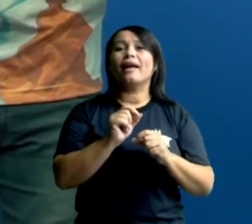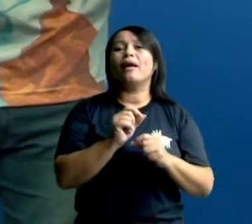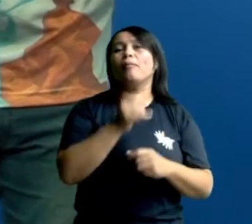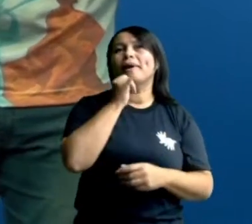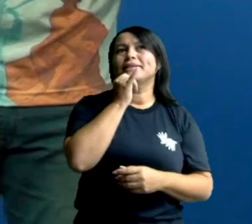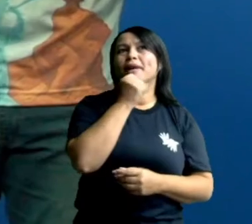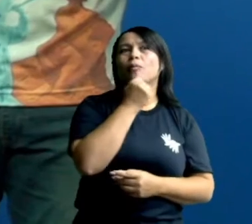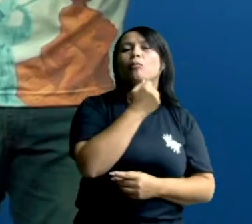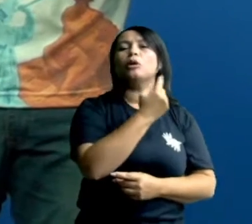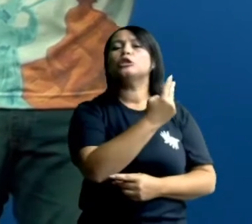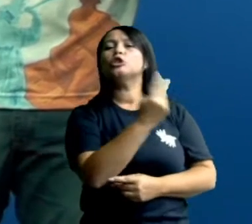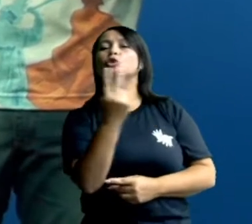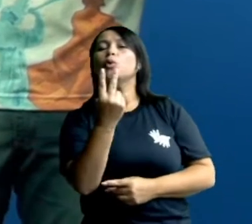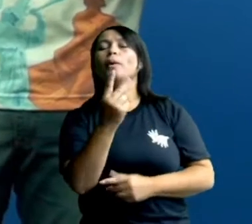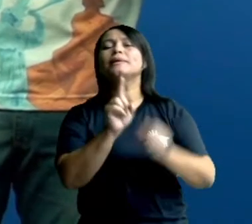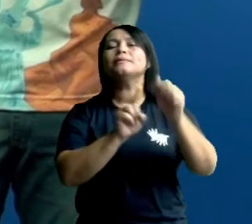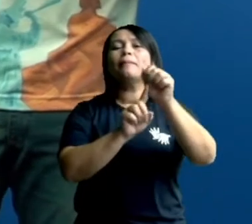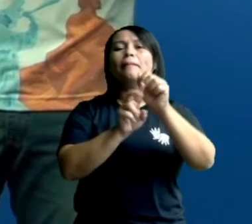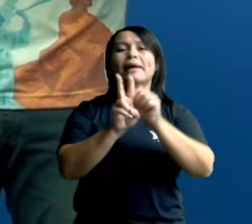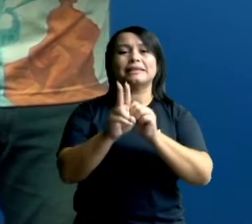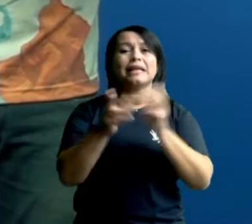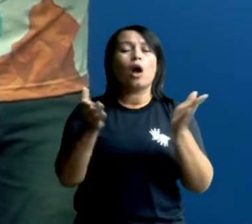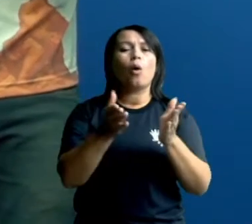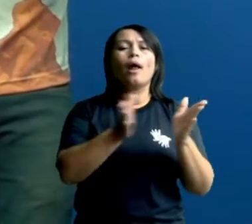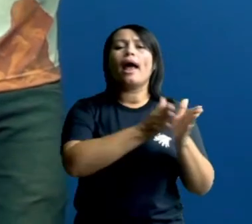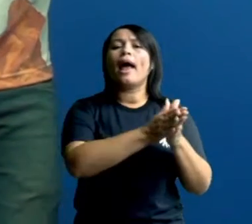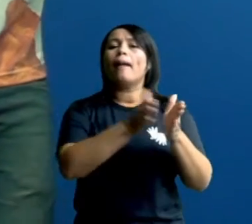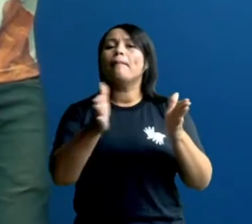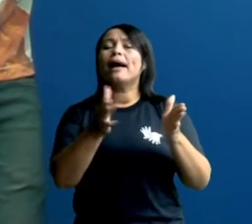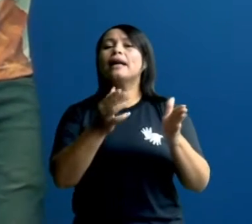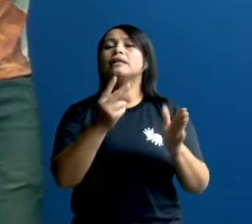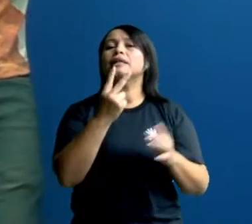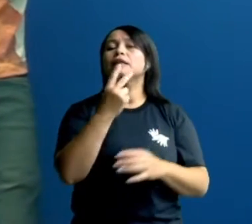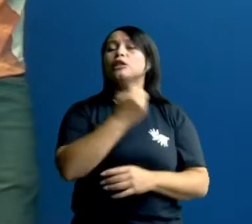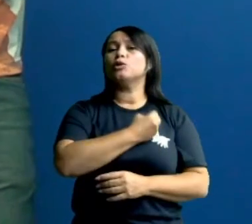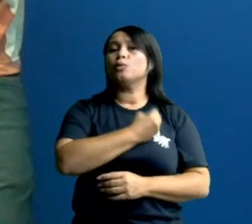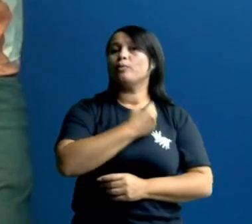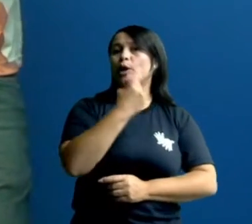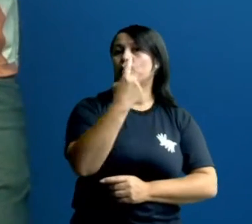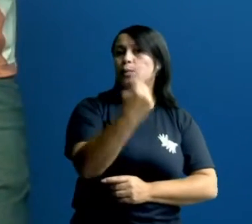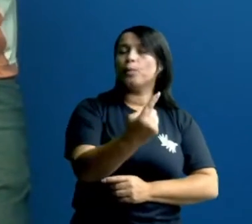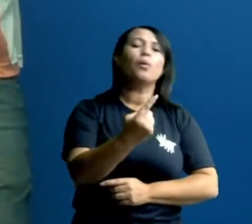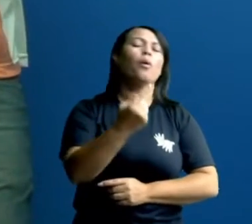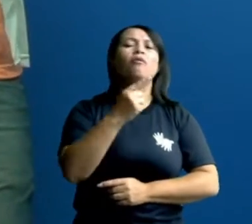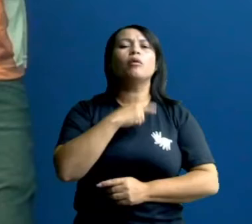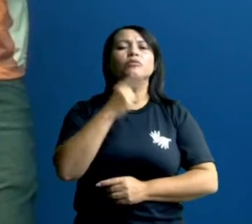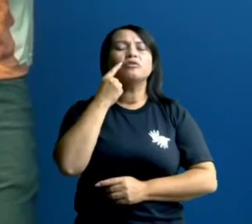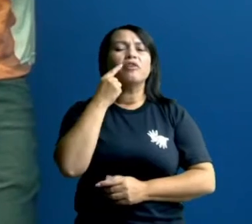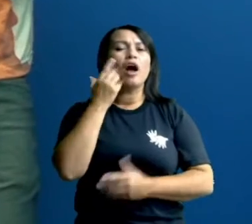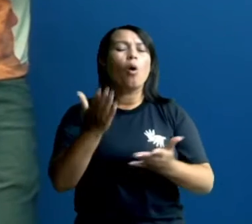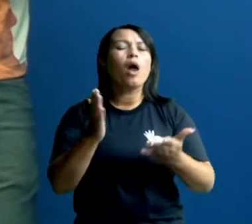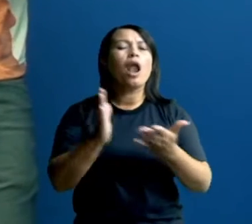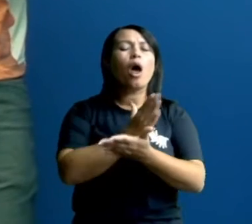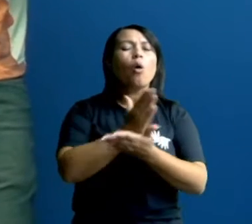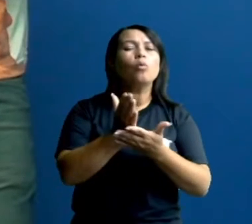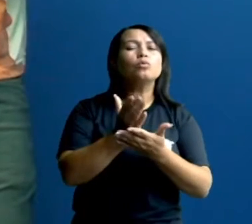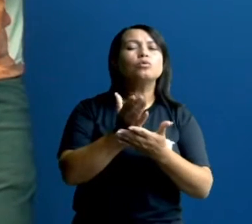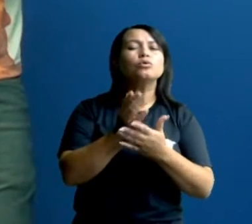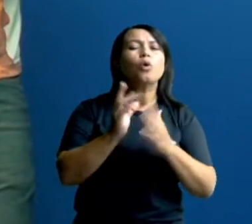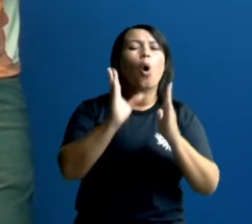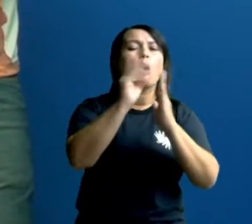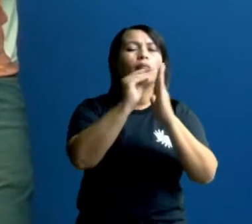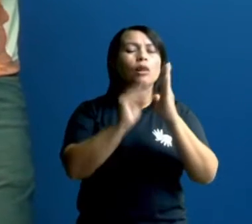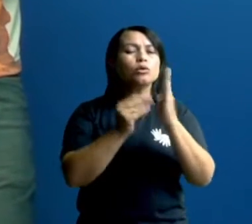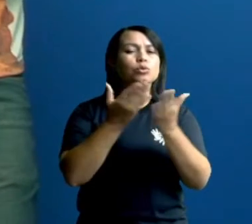revisão, será a revisão parte número 1. Nessa revisão, revisaremos metade dos conteúdos que estudamos até aqui